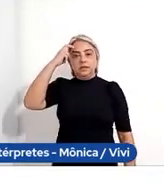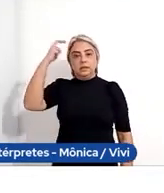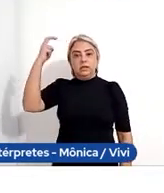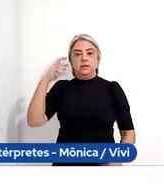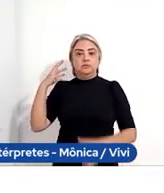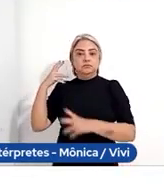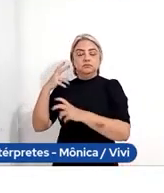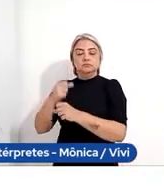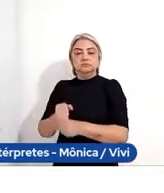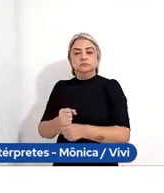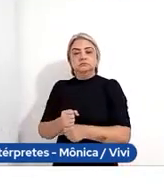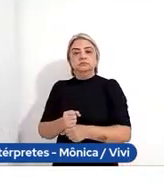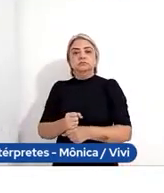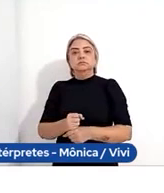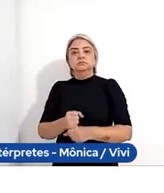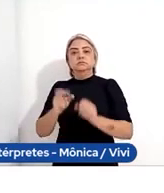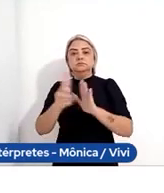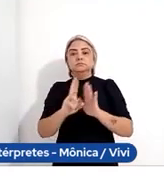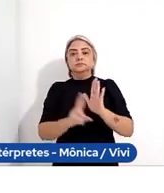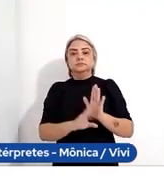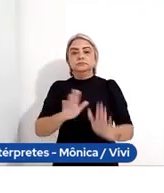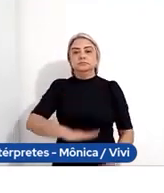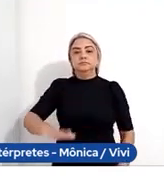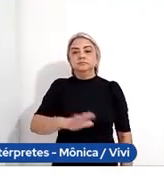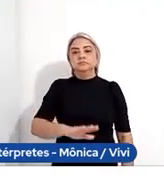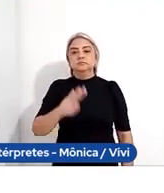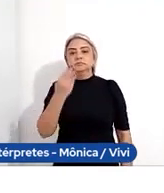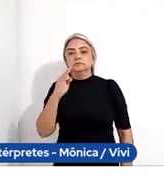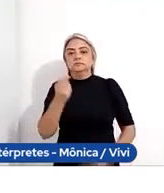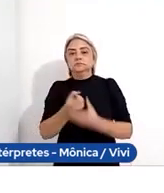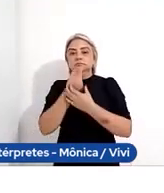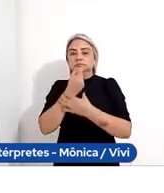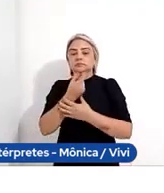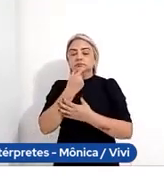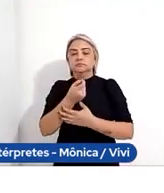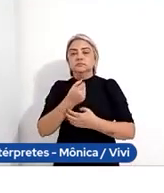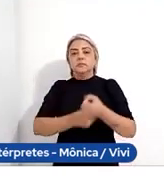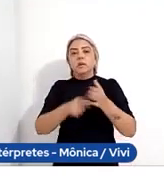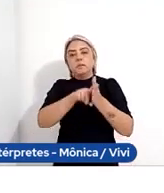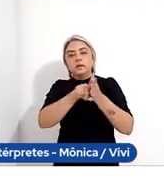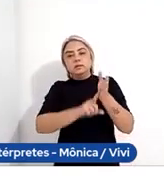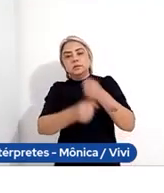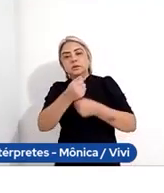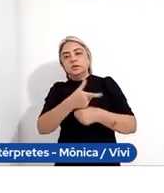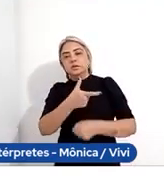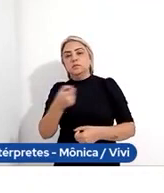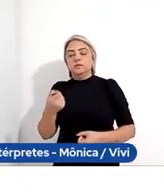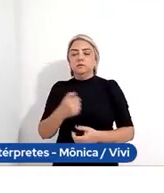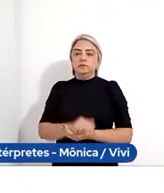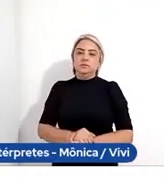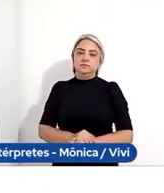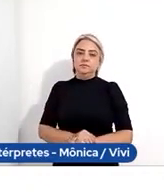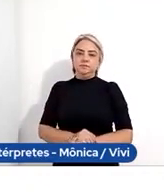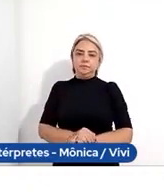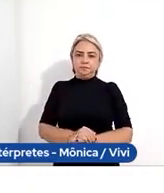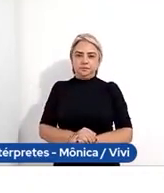acumulado de patentes no campo biofarmacêutico, de um estudo do ano passado, e são